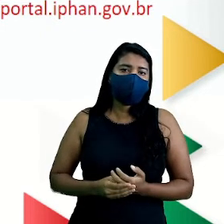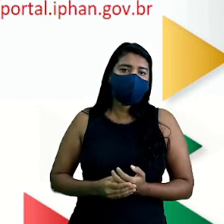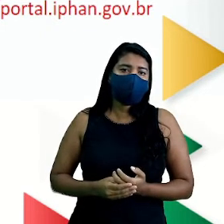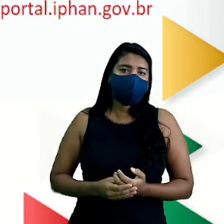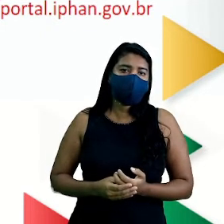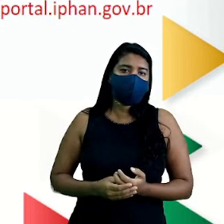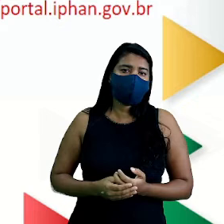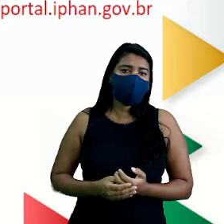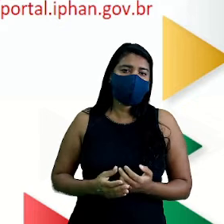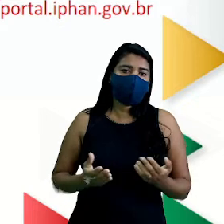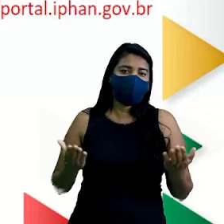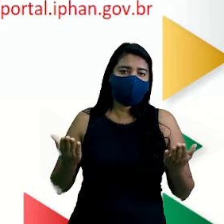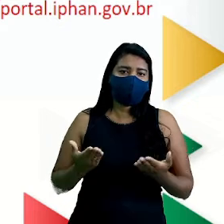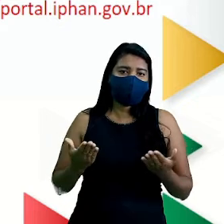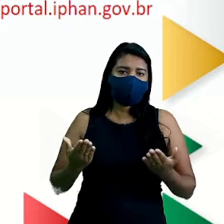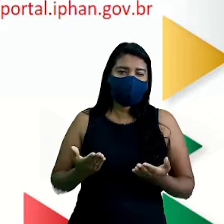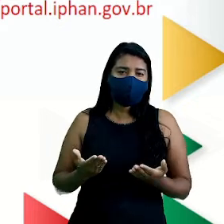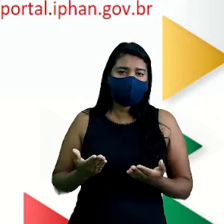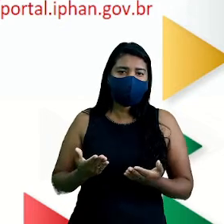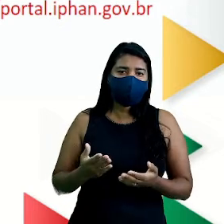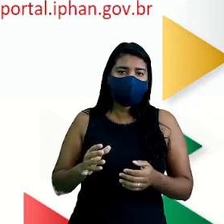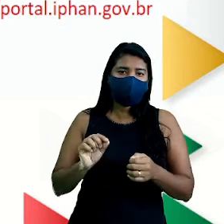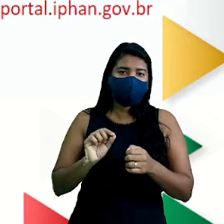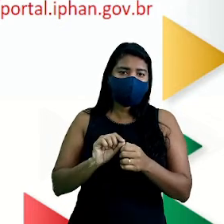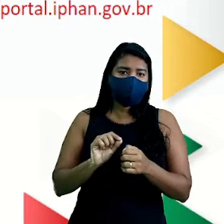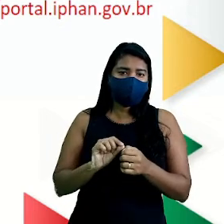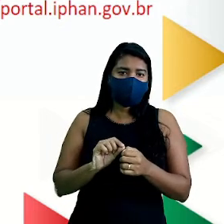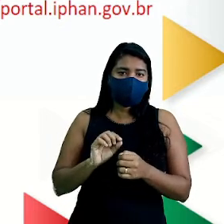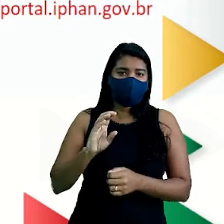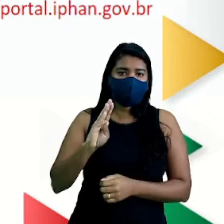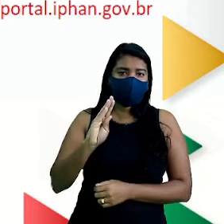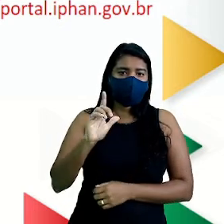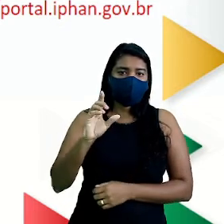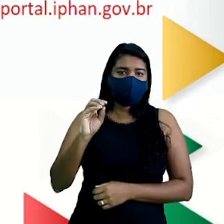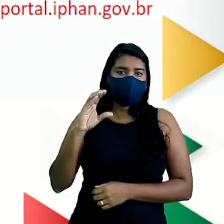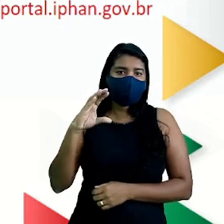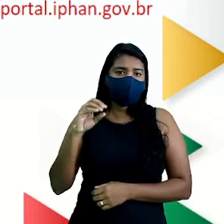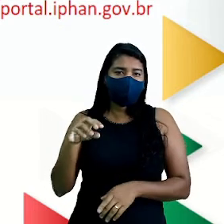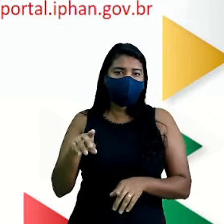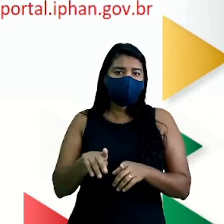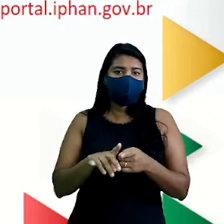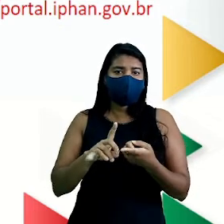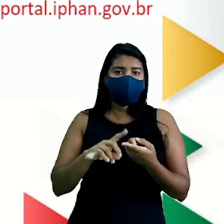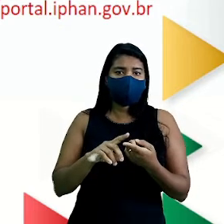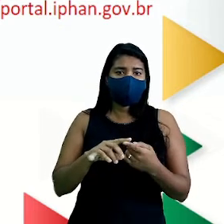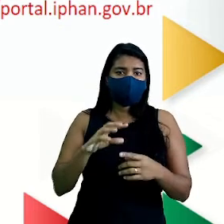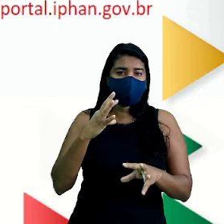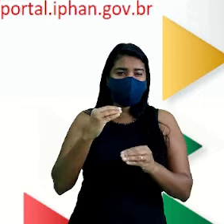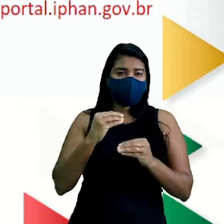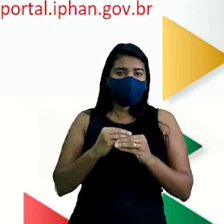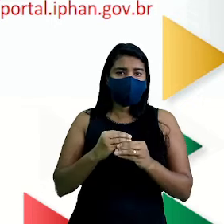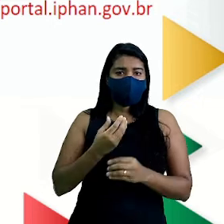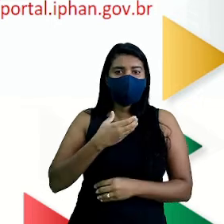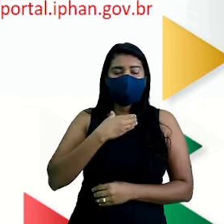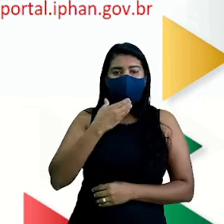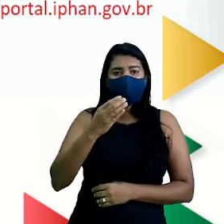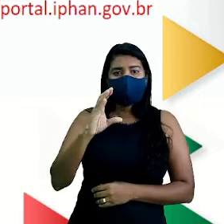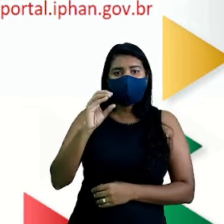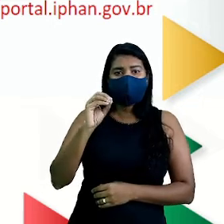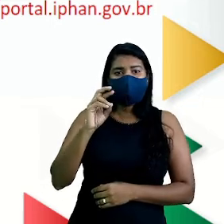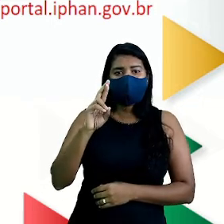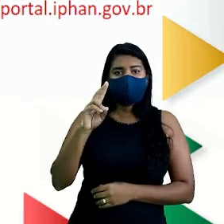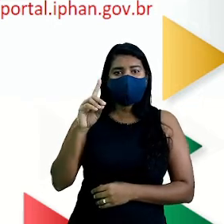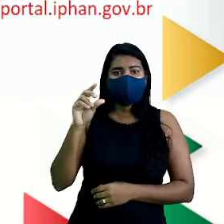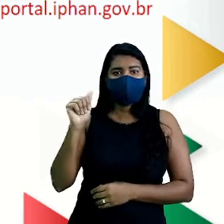bloco, executado por uma orquestra de pau e cordas. Que é isso? A junção de vozes e instrumentos de corda,